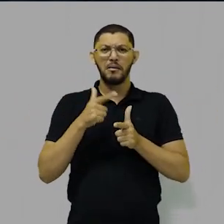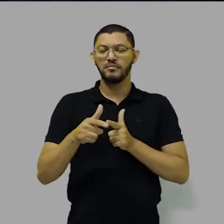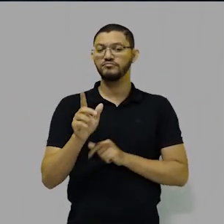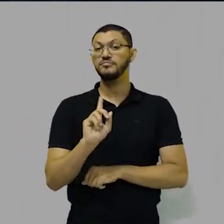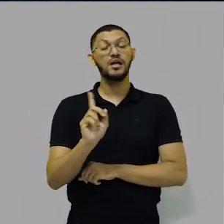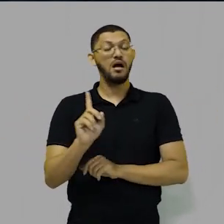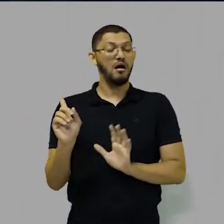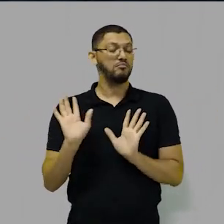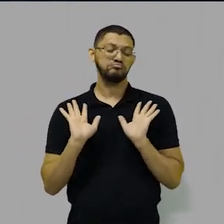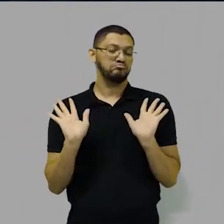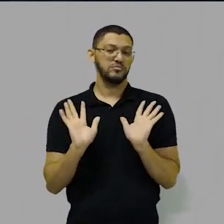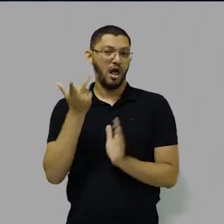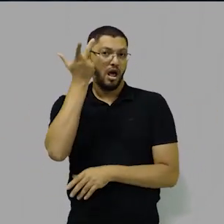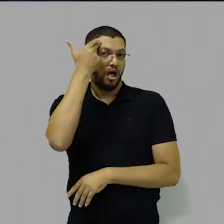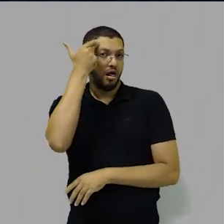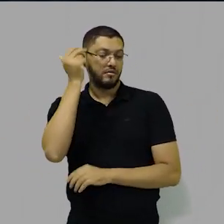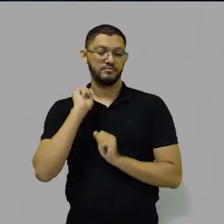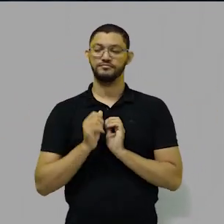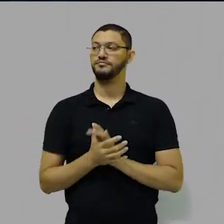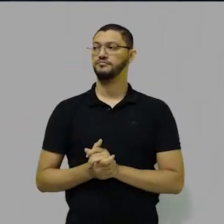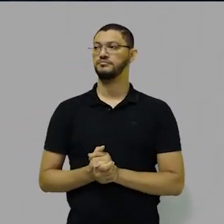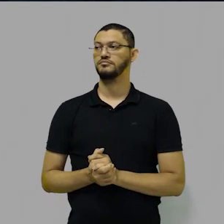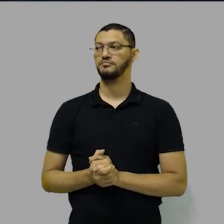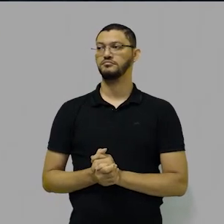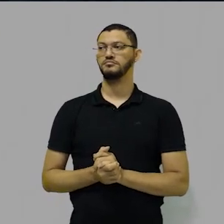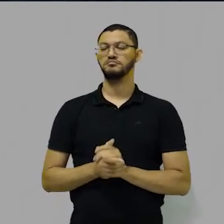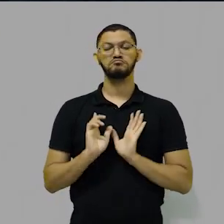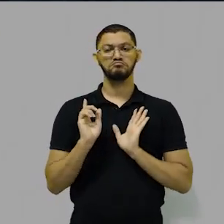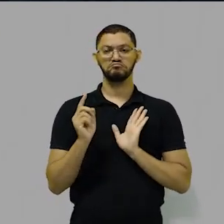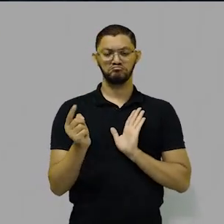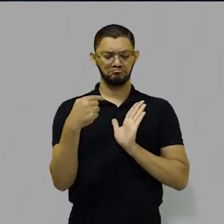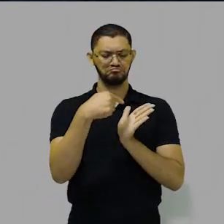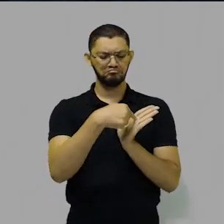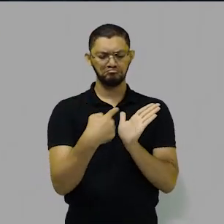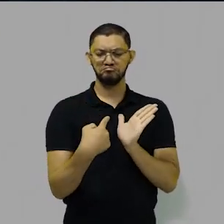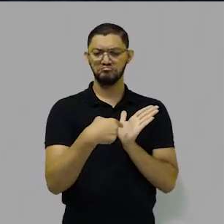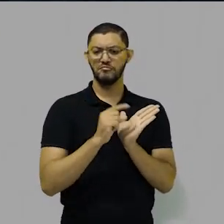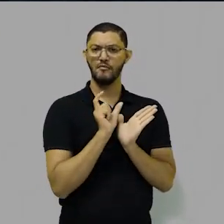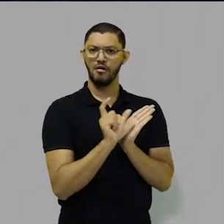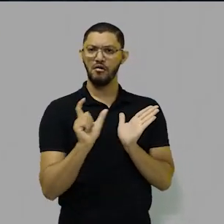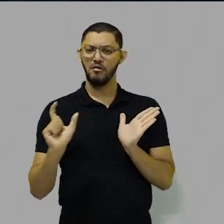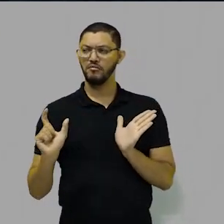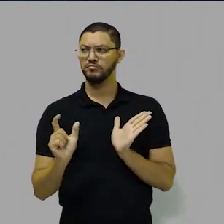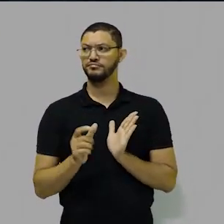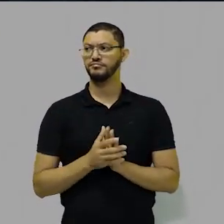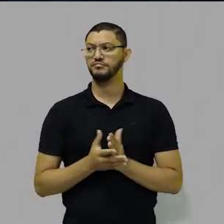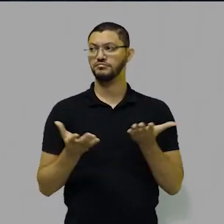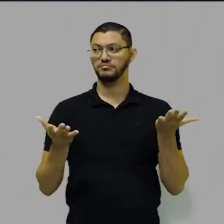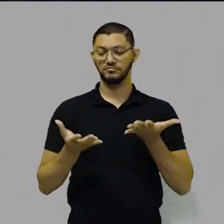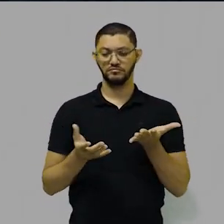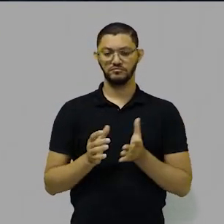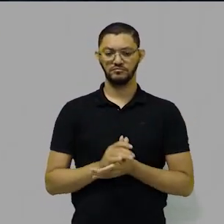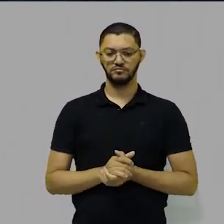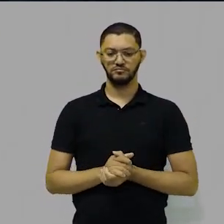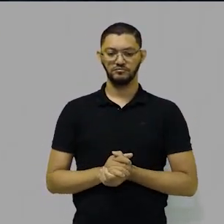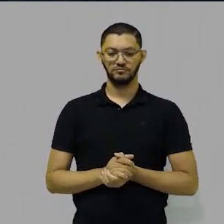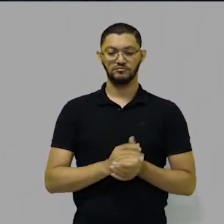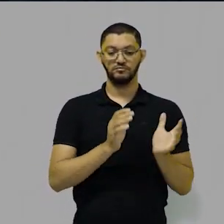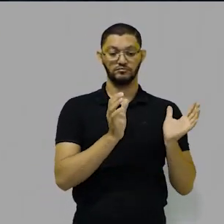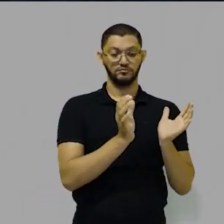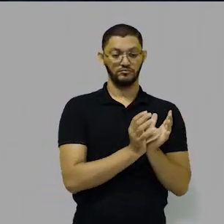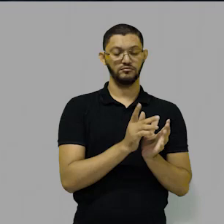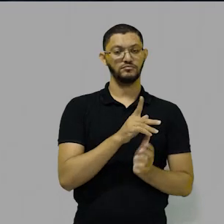Não tem. Eu marco, identifico os radicais. Então, nesse caso, eu tenho um